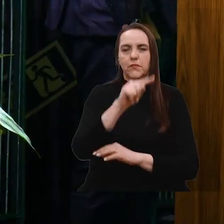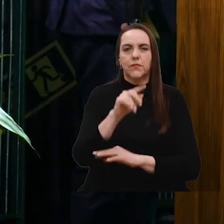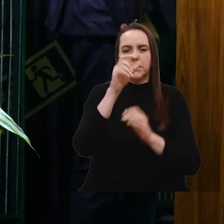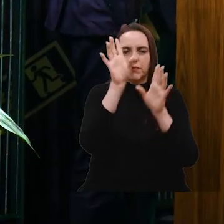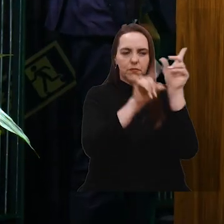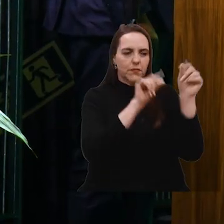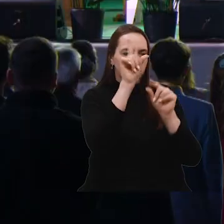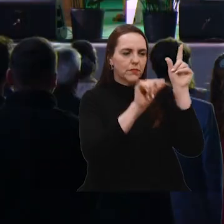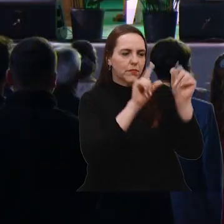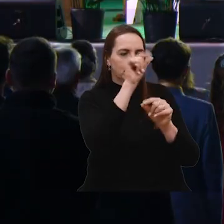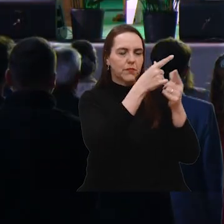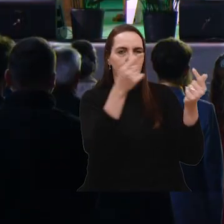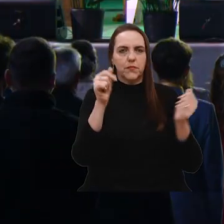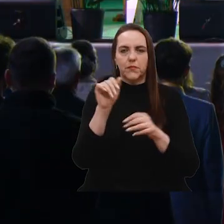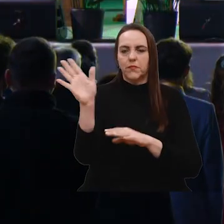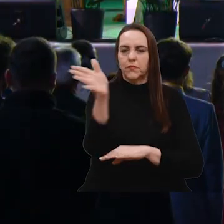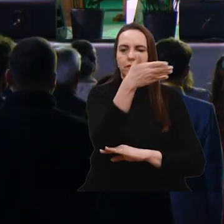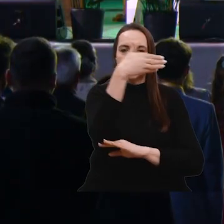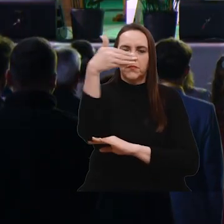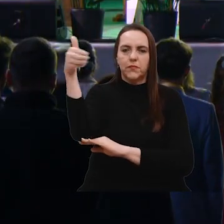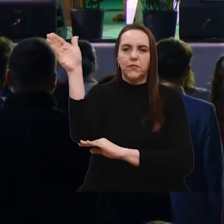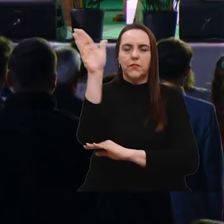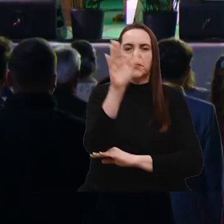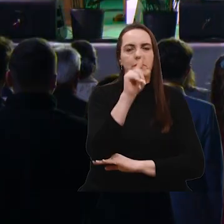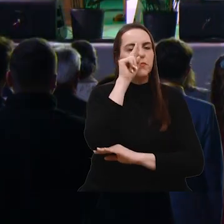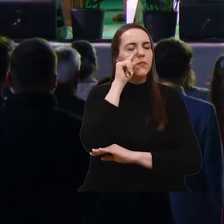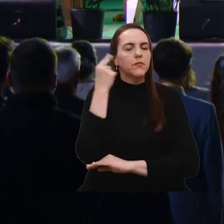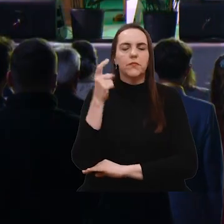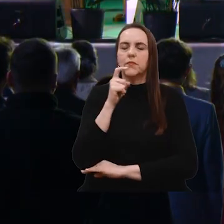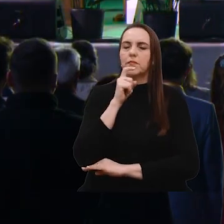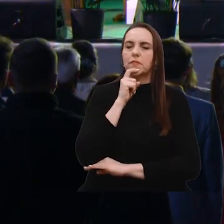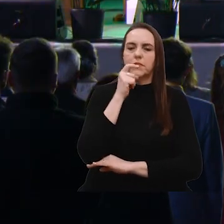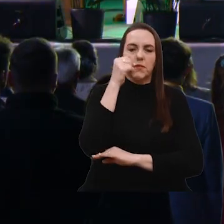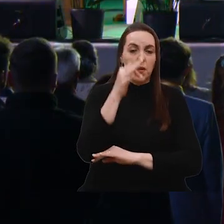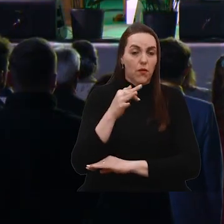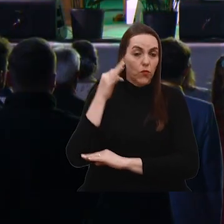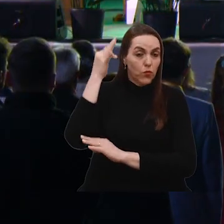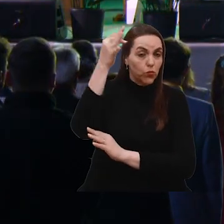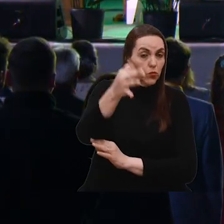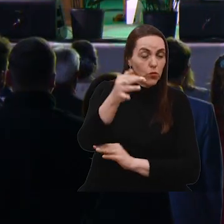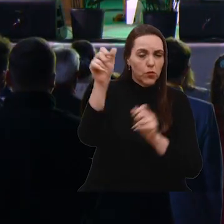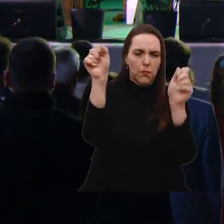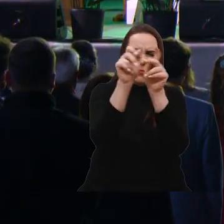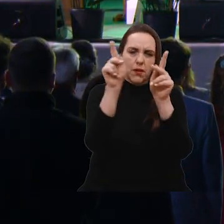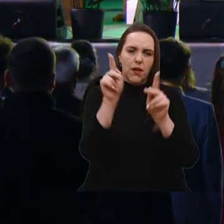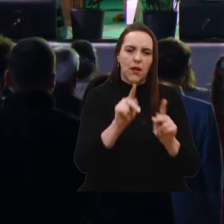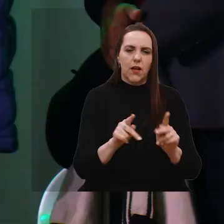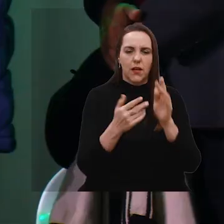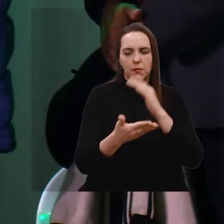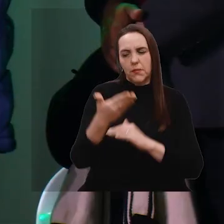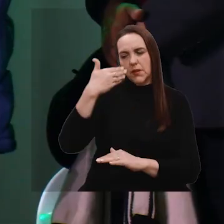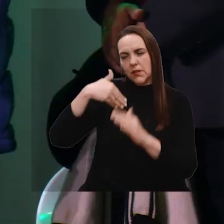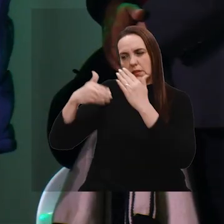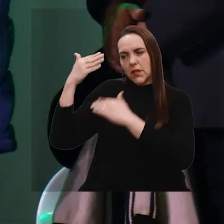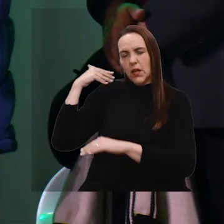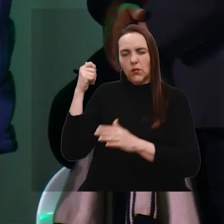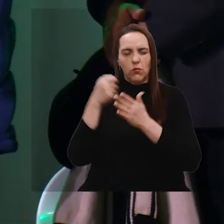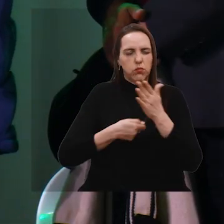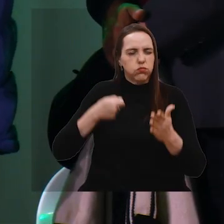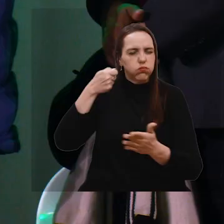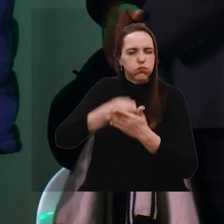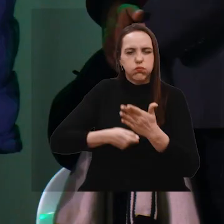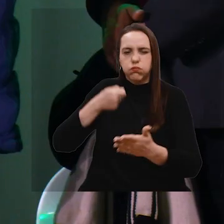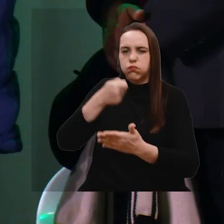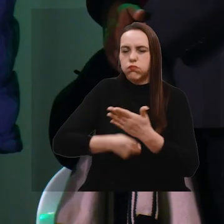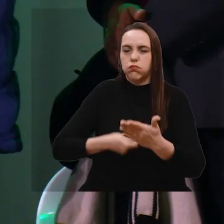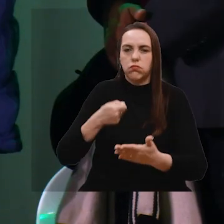símbolo, olá para o que ostentas estrelado, e digo verde louro desta